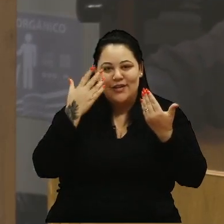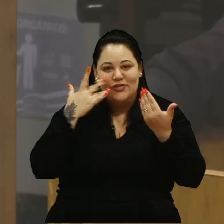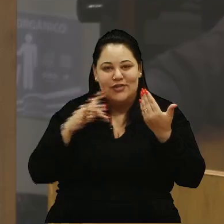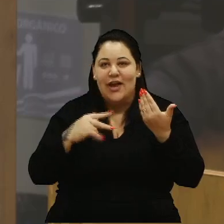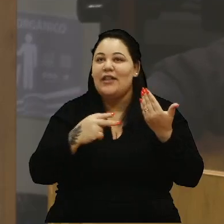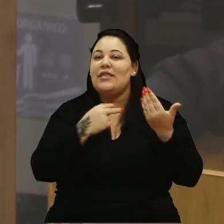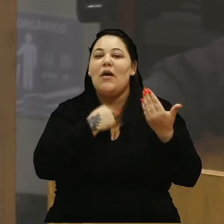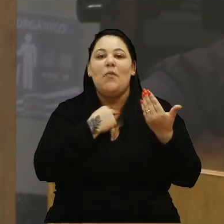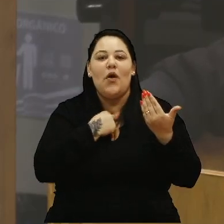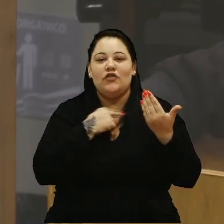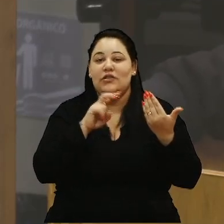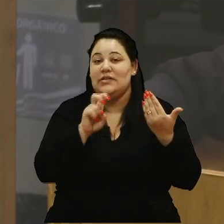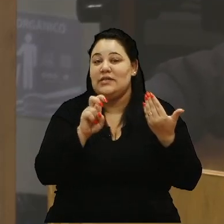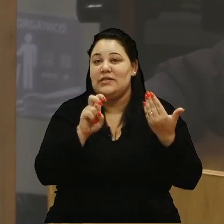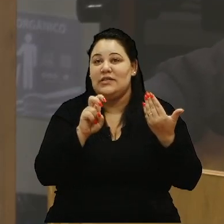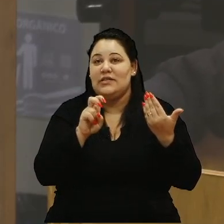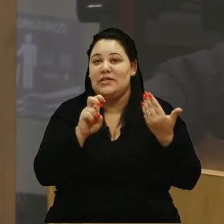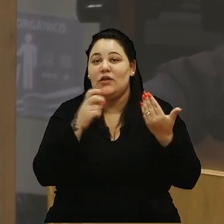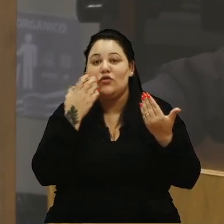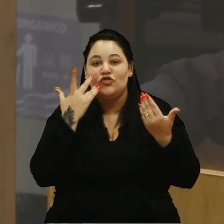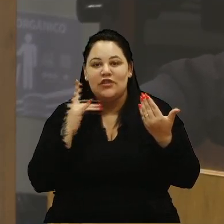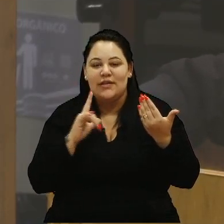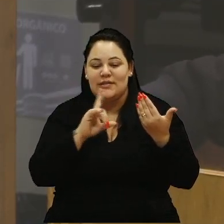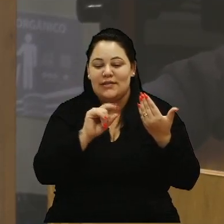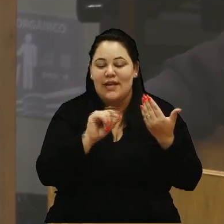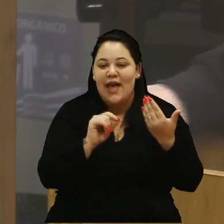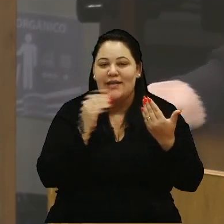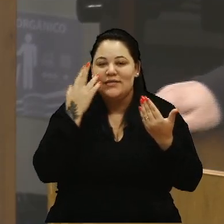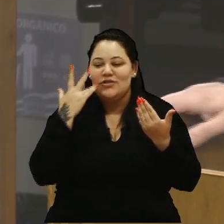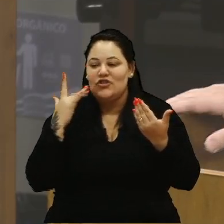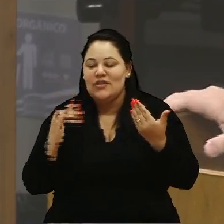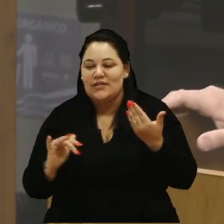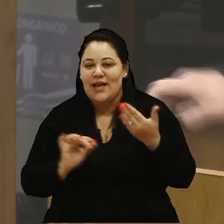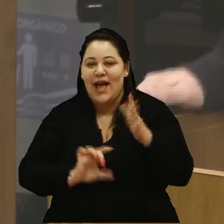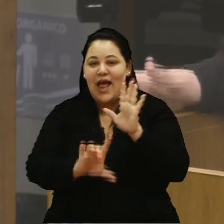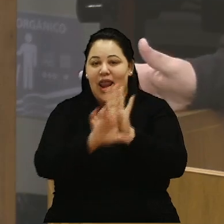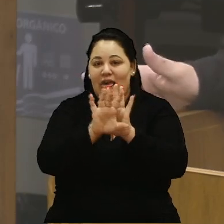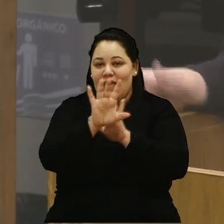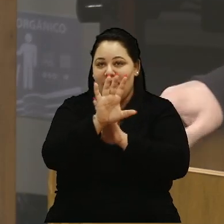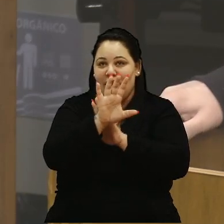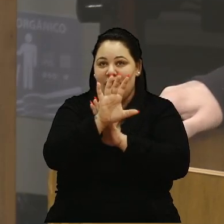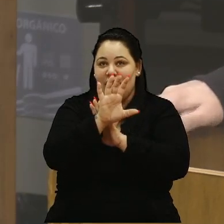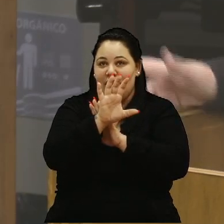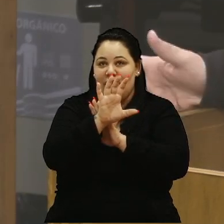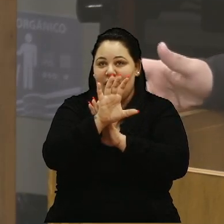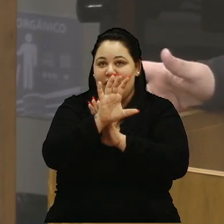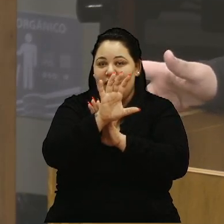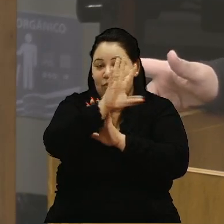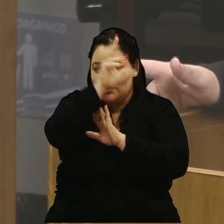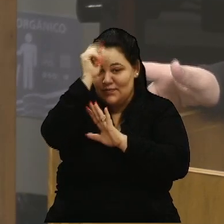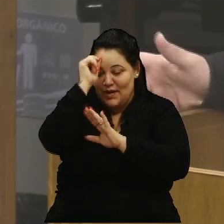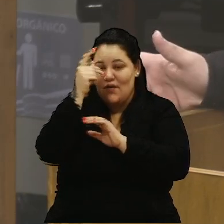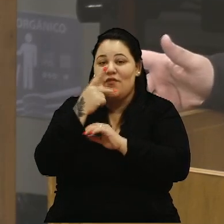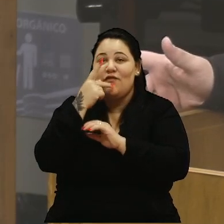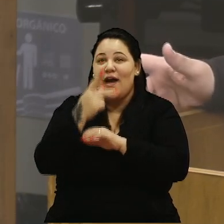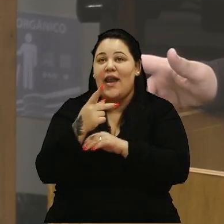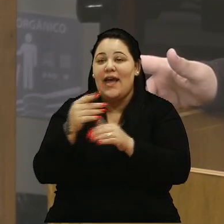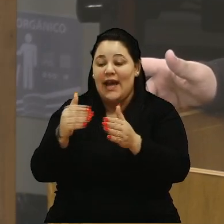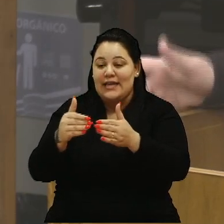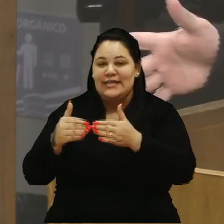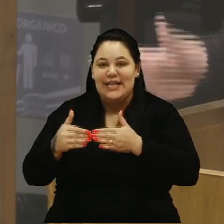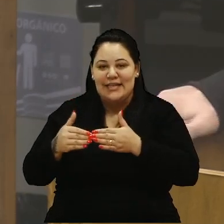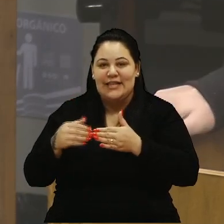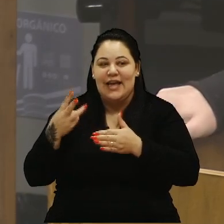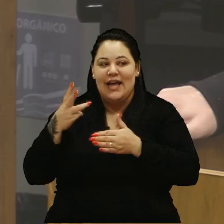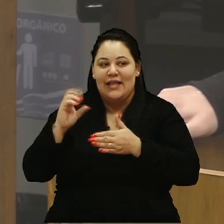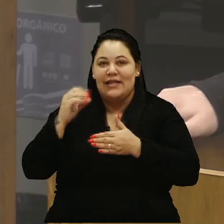licença por 5 dias, não podemos sair de licença por 10 dias. A lei orgânica determina que uma licença mínima de um vereador dessa casa é uma licença de 30 dias.